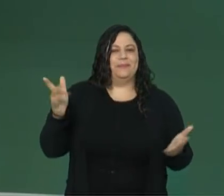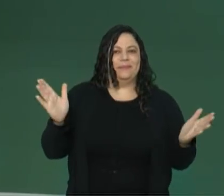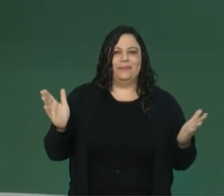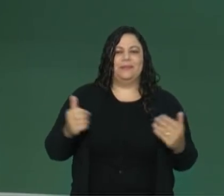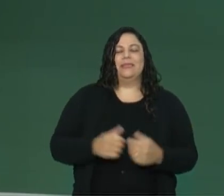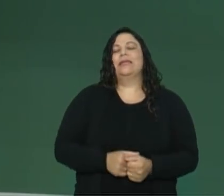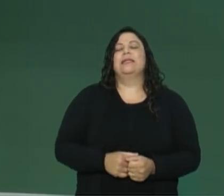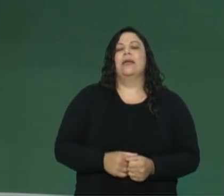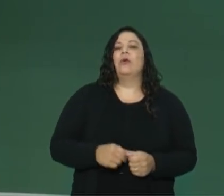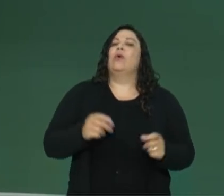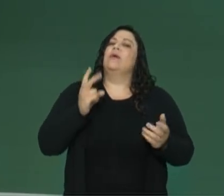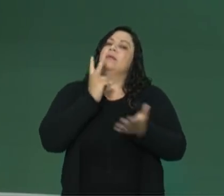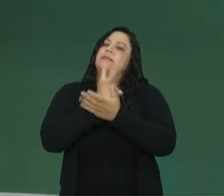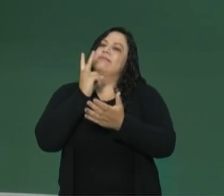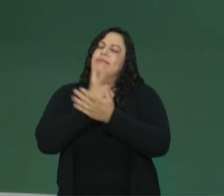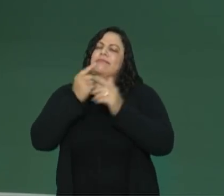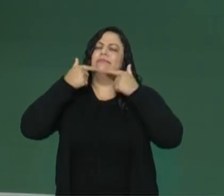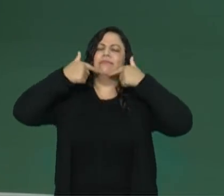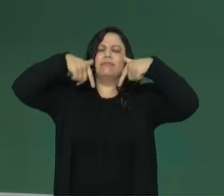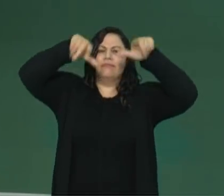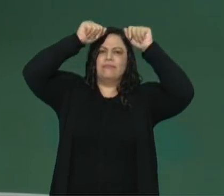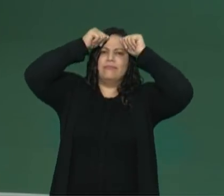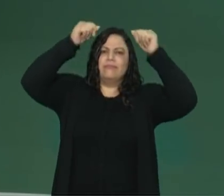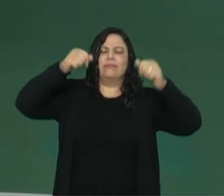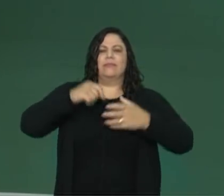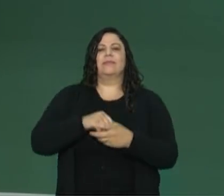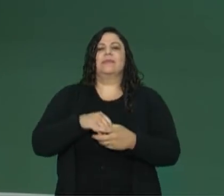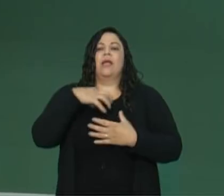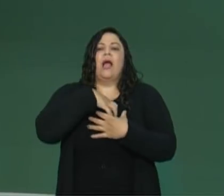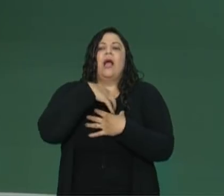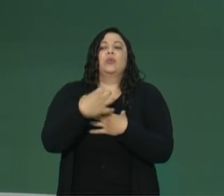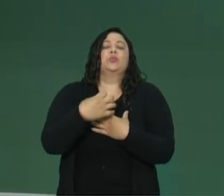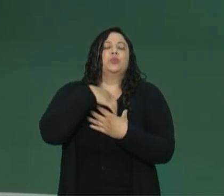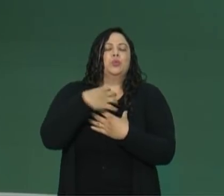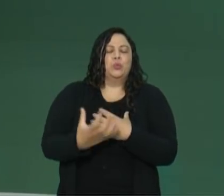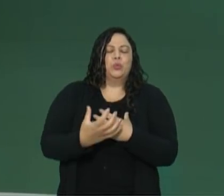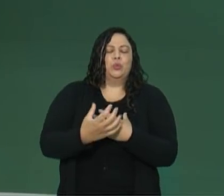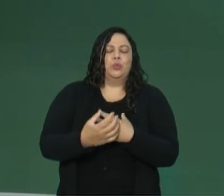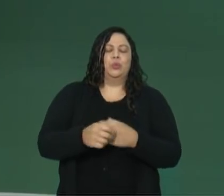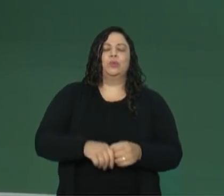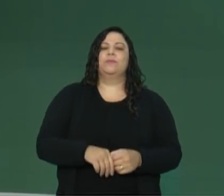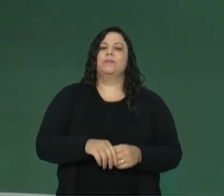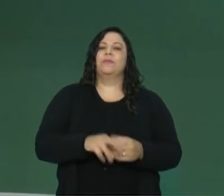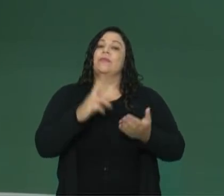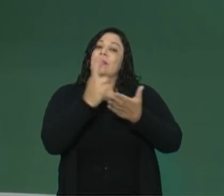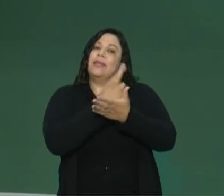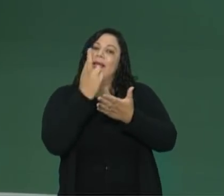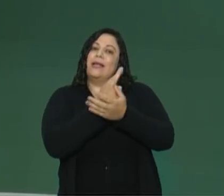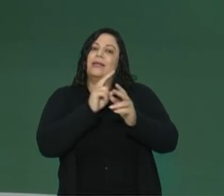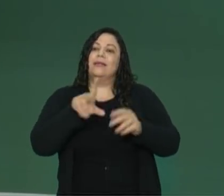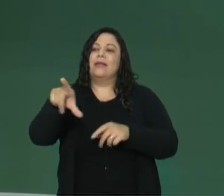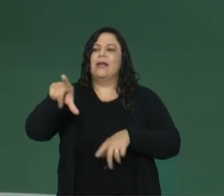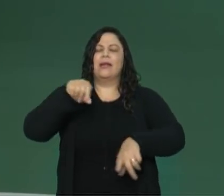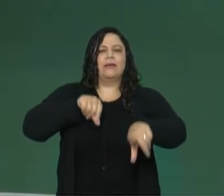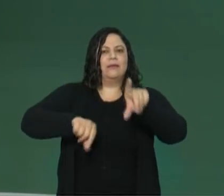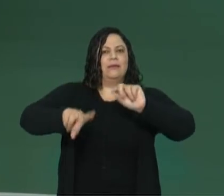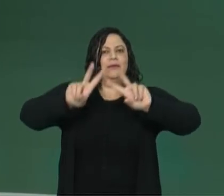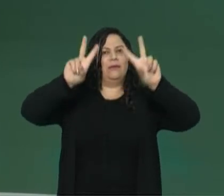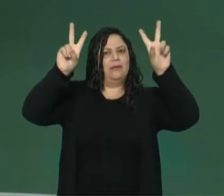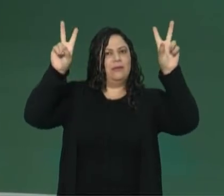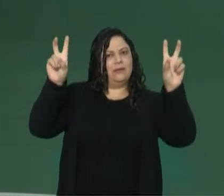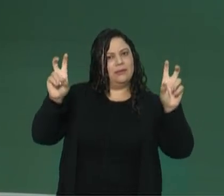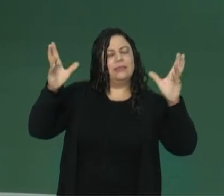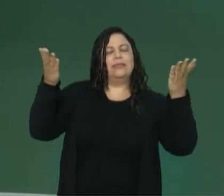se posicionar. Então, a partir do momento em que a revista Cláudia escolhe este tema para tratar